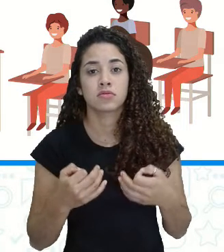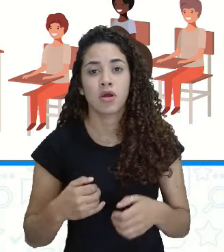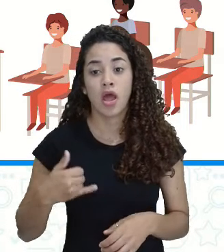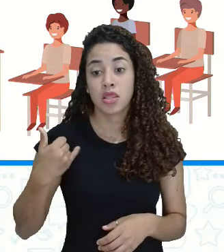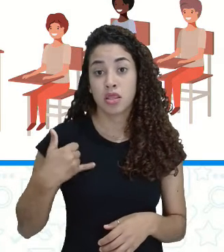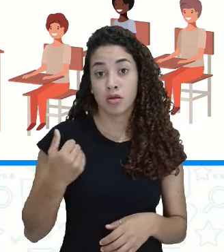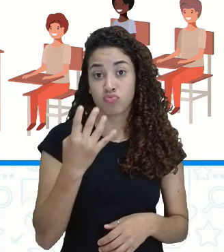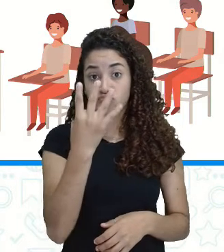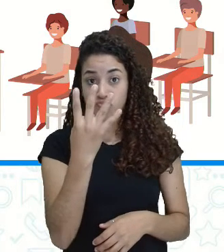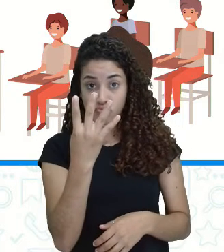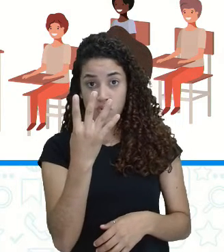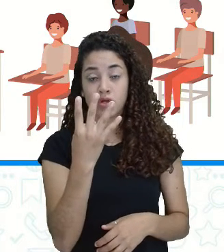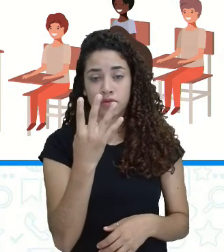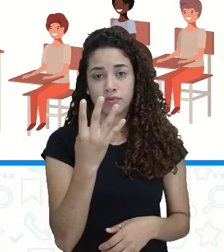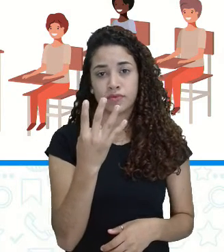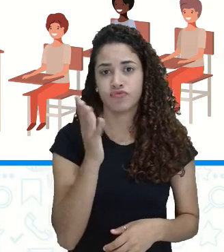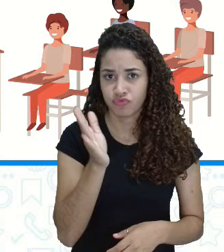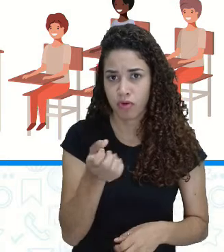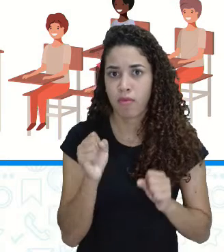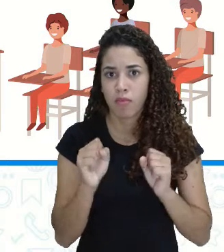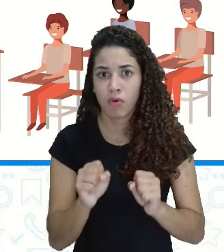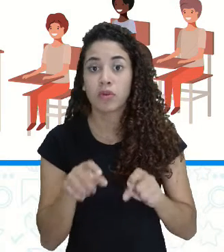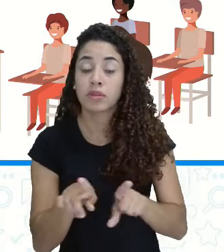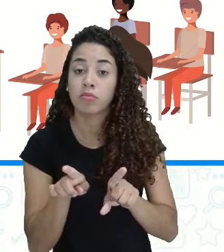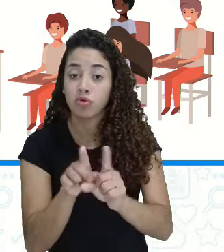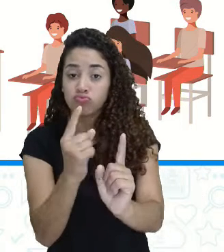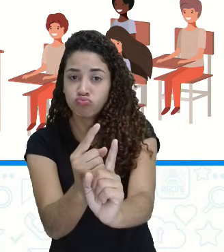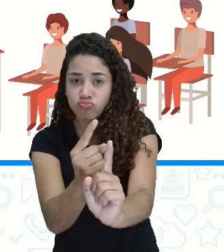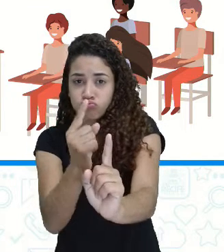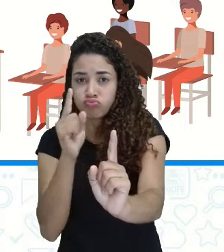4 anos. Manter distanciamento de